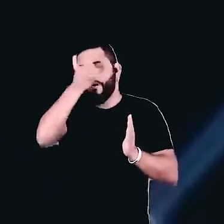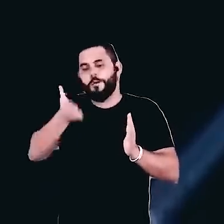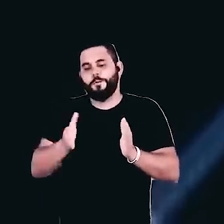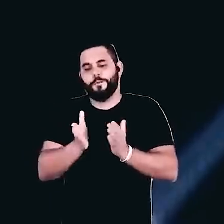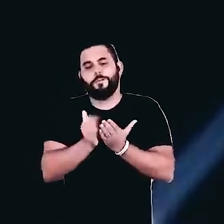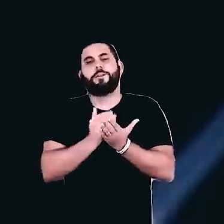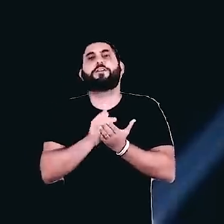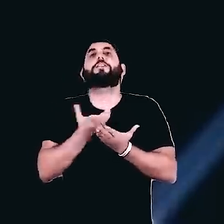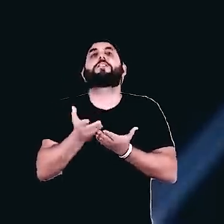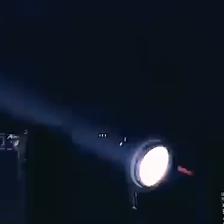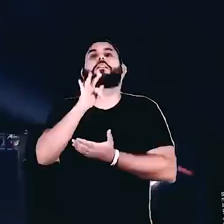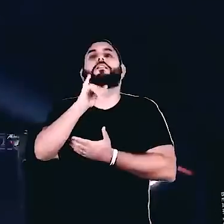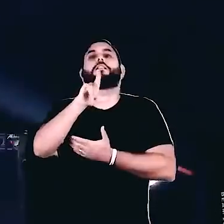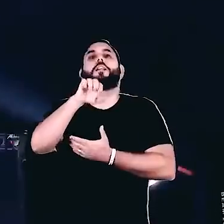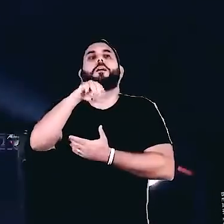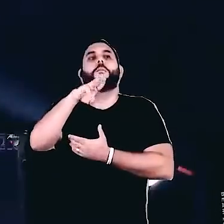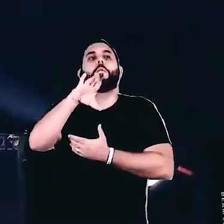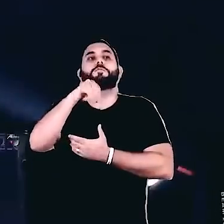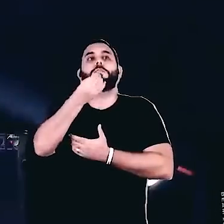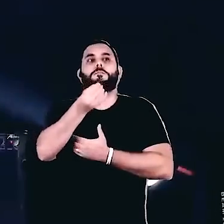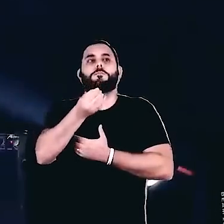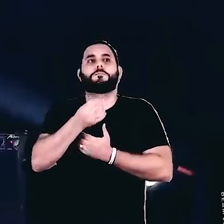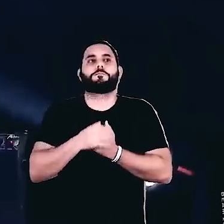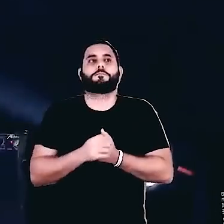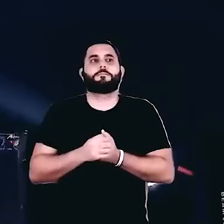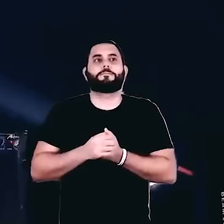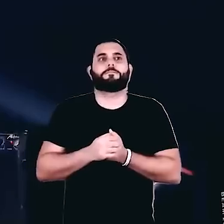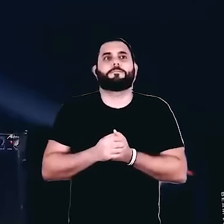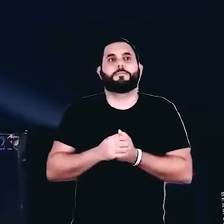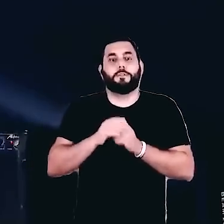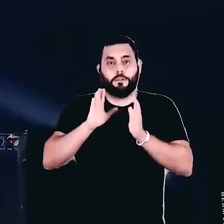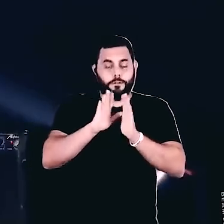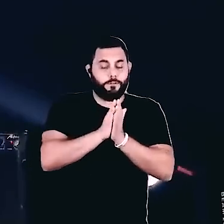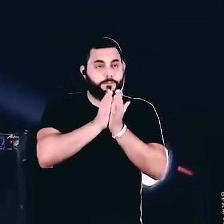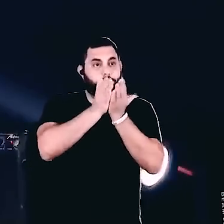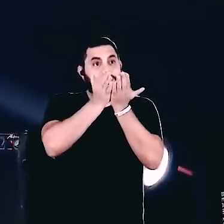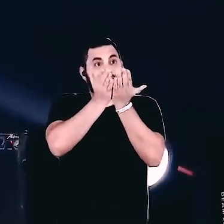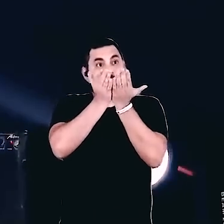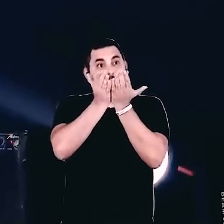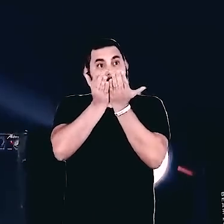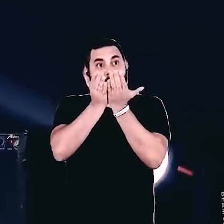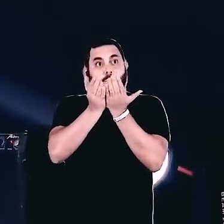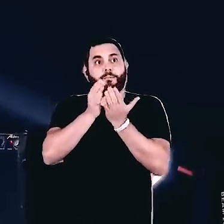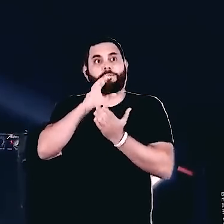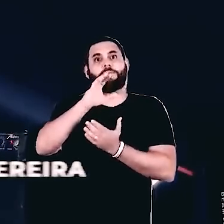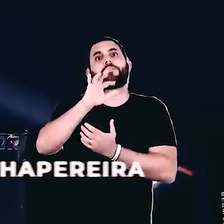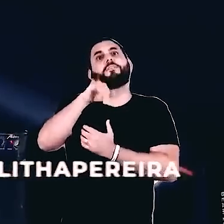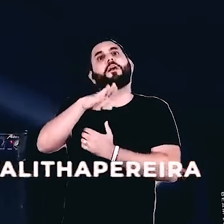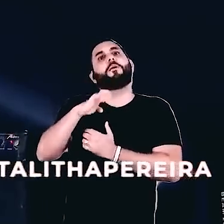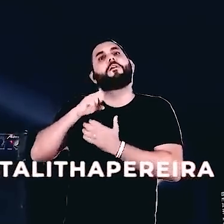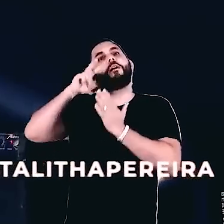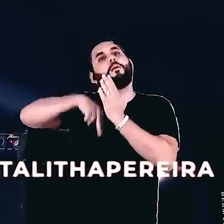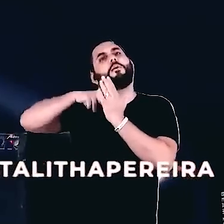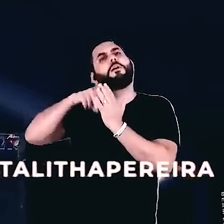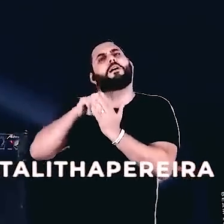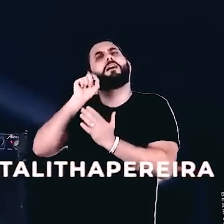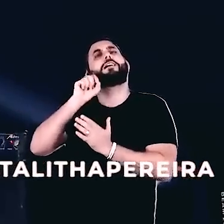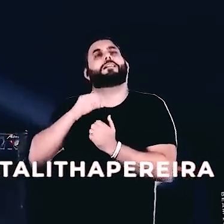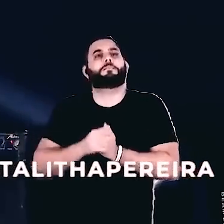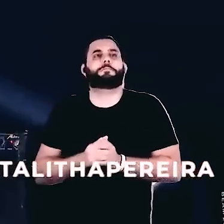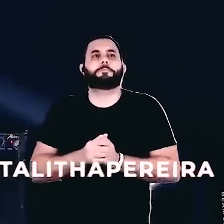de Filemão. Então, se você estiver na sua casa, abra a sua Bíblia em Filemão, que nós vamos ler. Diz